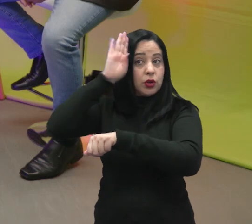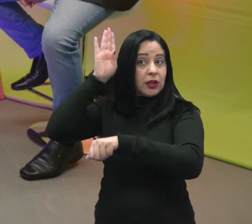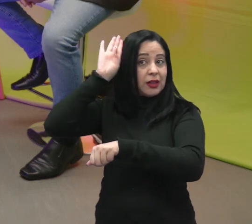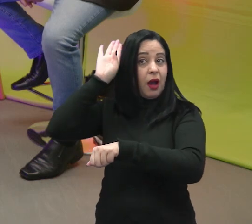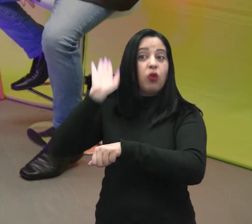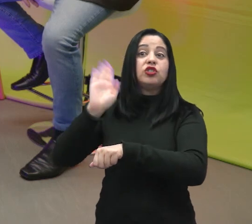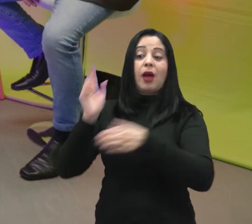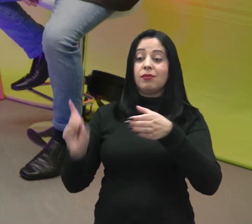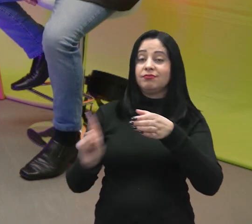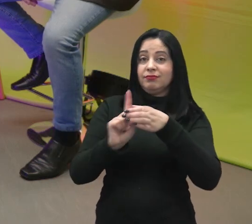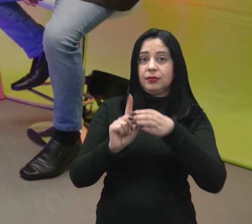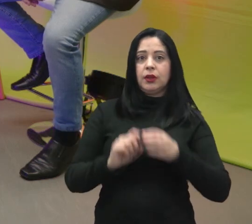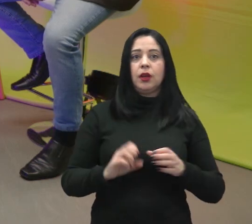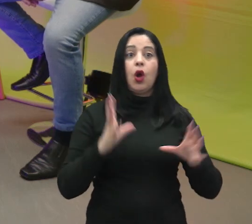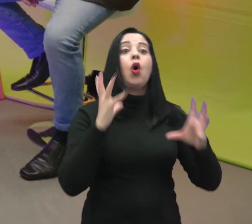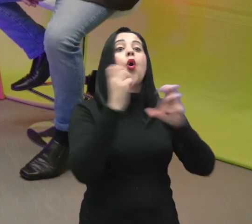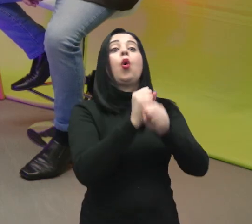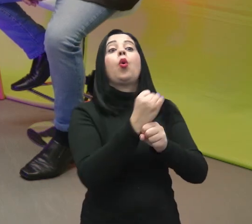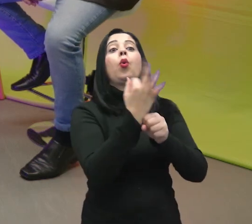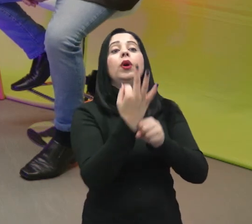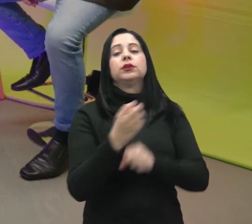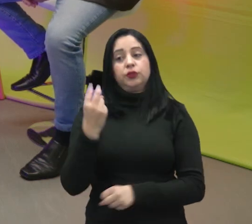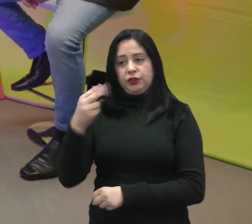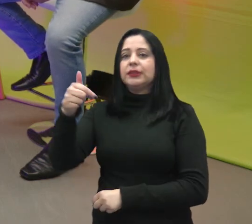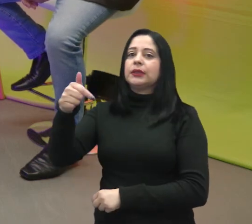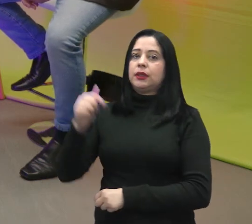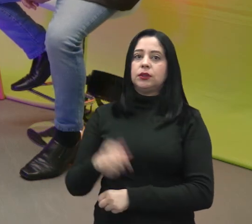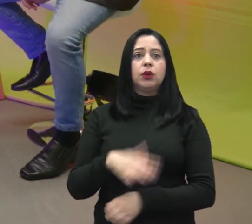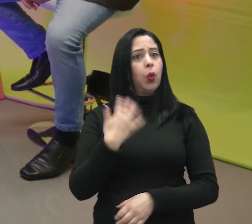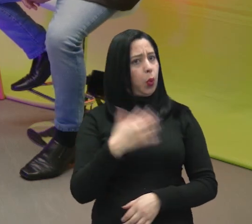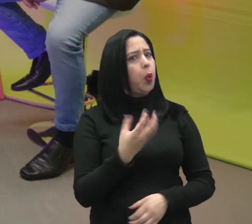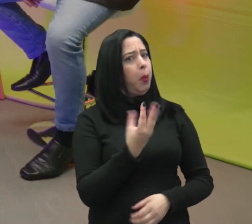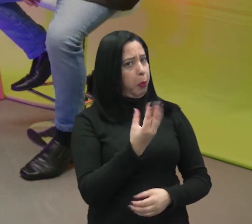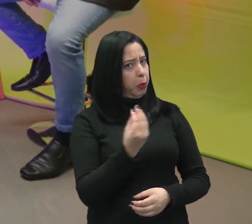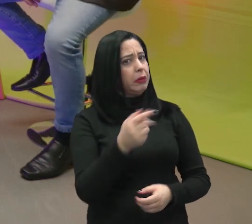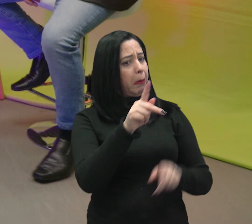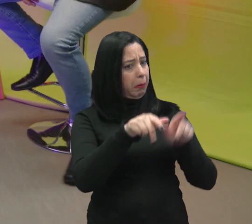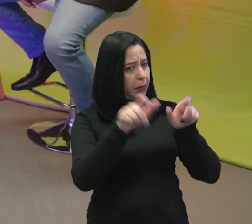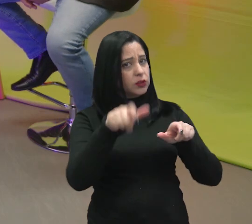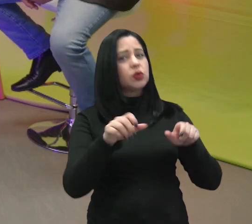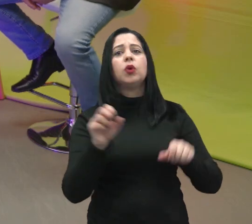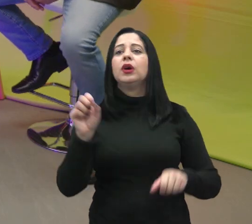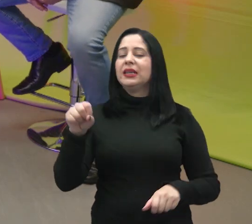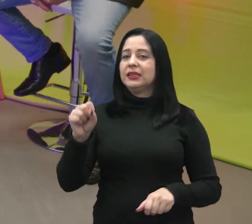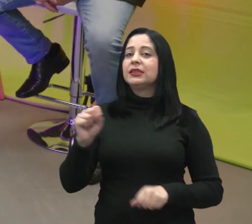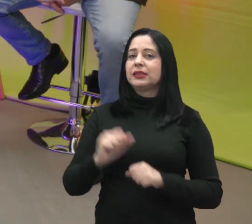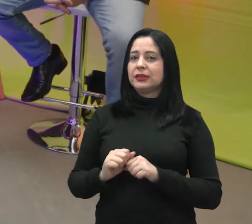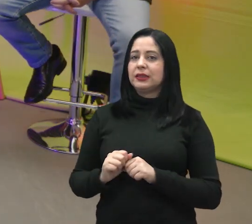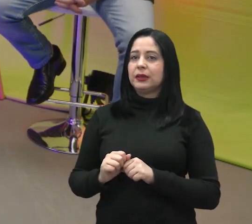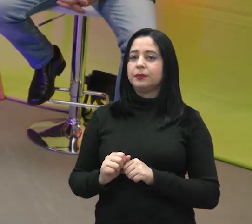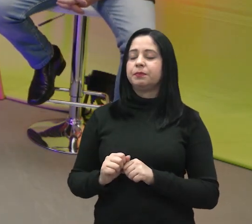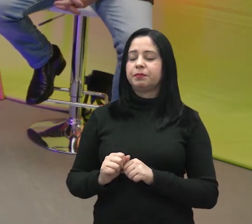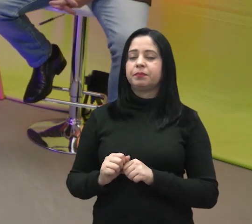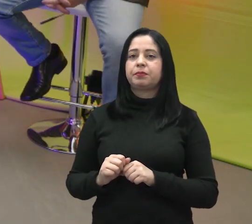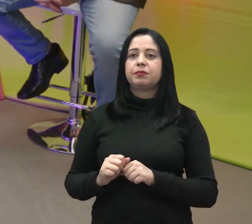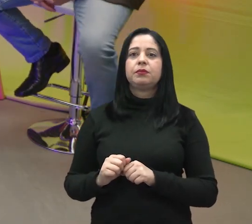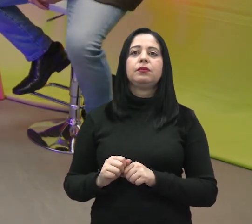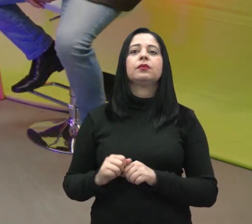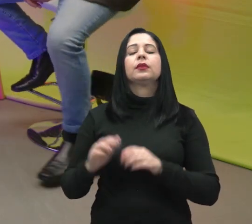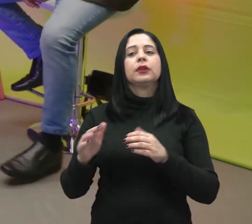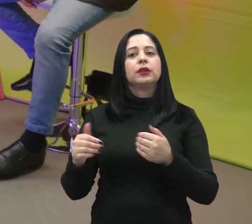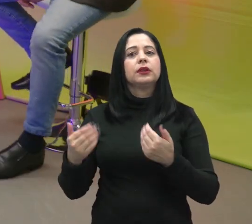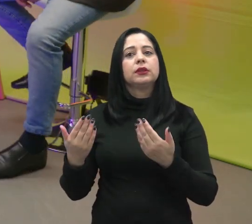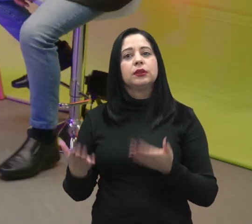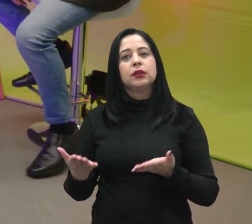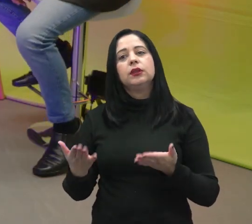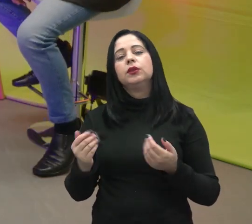são quantos na Ao todo são academia? 27. 27. Nossa, bastante gente, né? Sim, sim. 27 efetivos e 6 honorários.